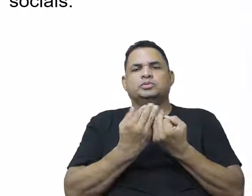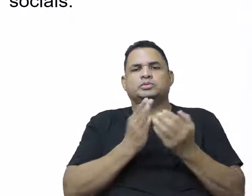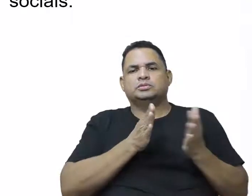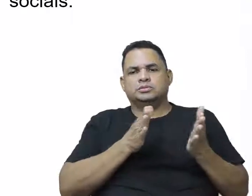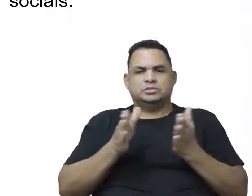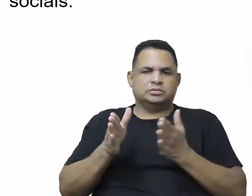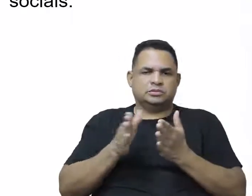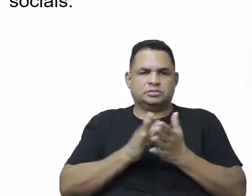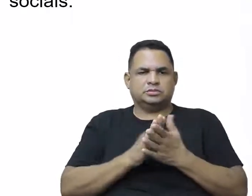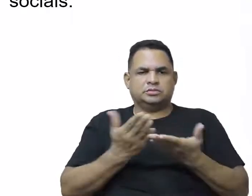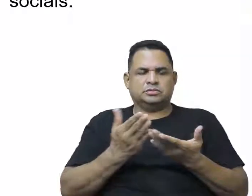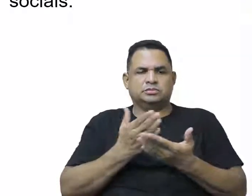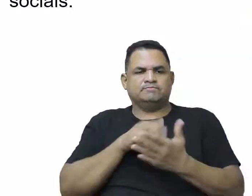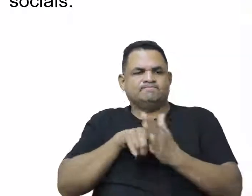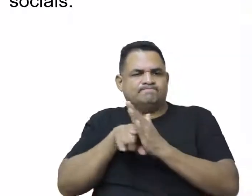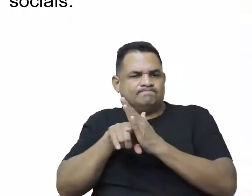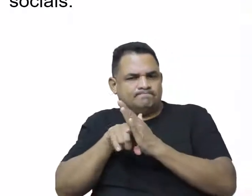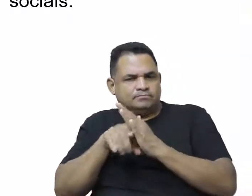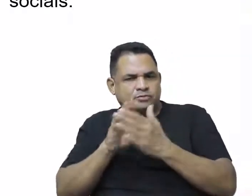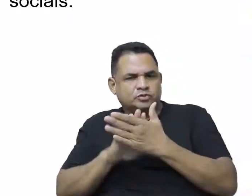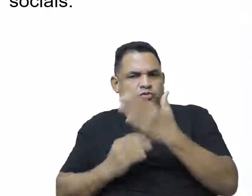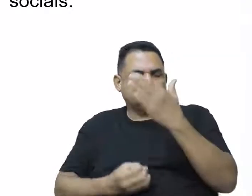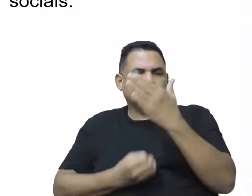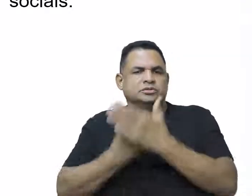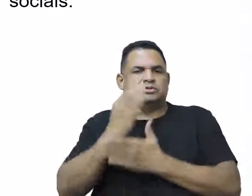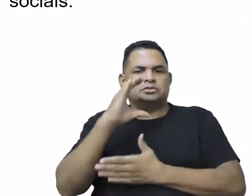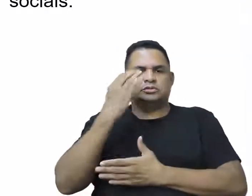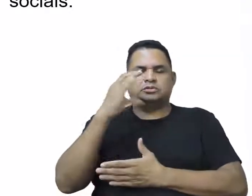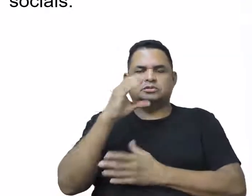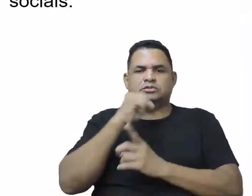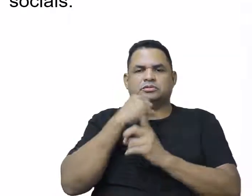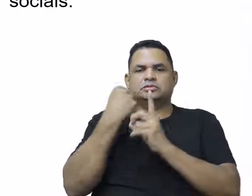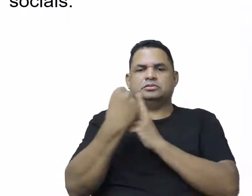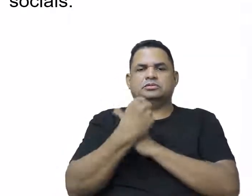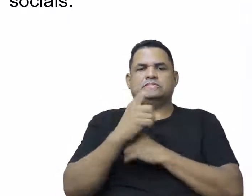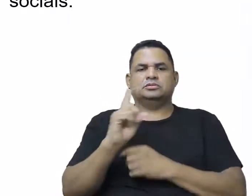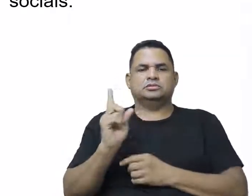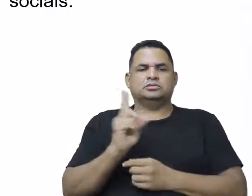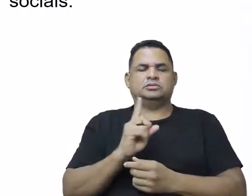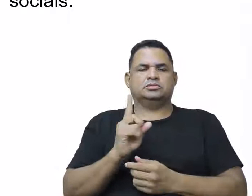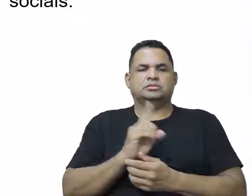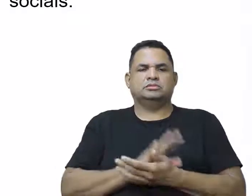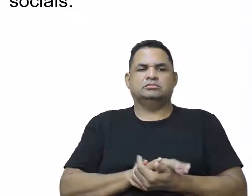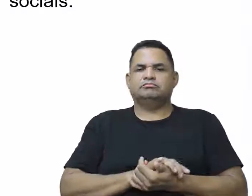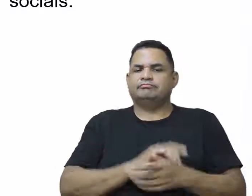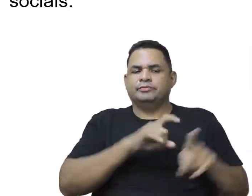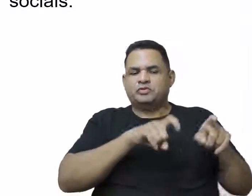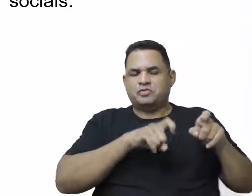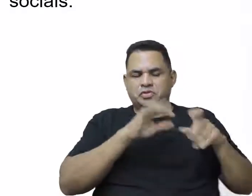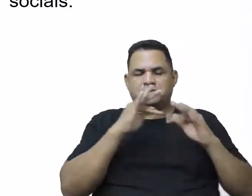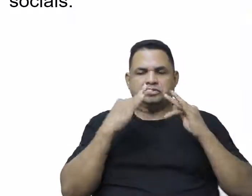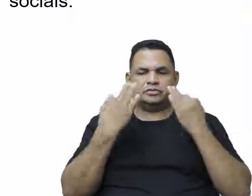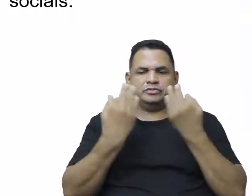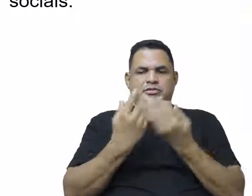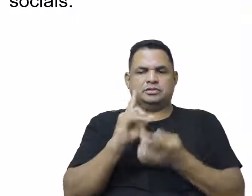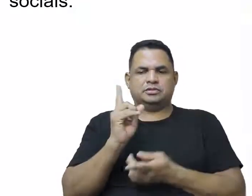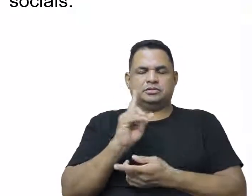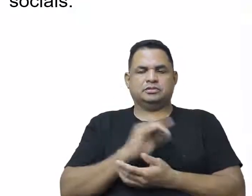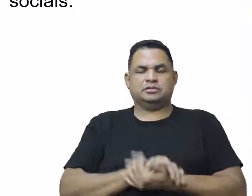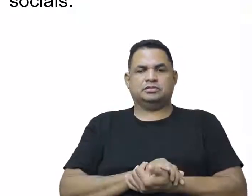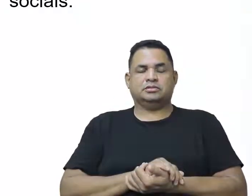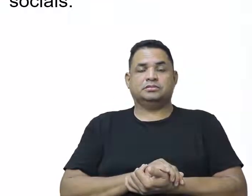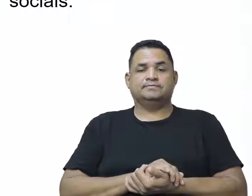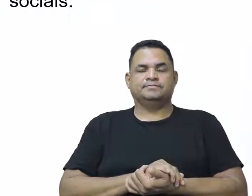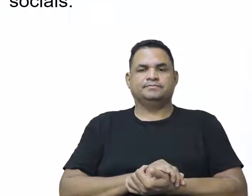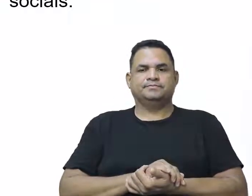desse período foi objeto de estudo que fez surgir ciências sociais? Não, né, gente? Não foi agricultura familiar, não, tá?